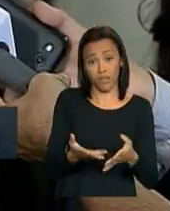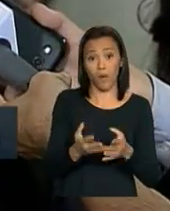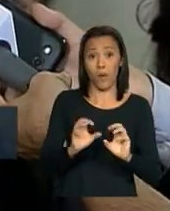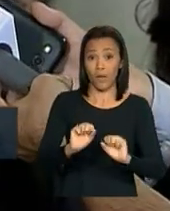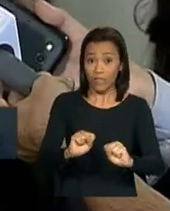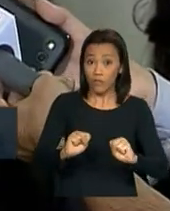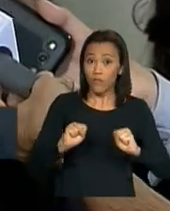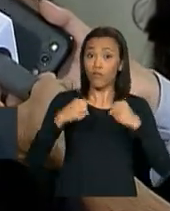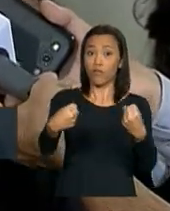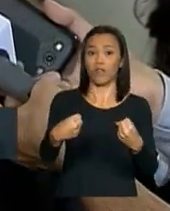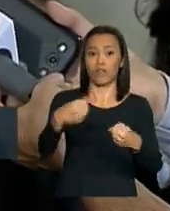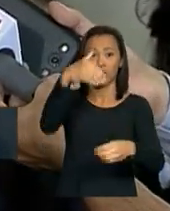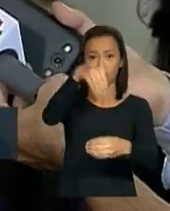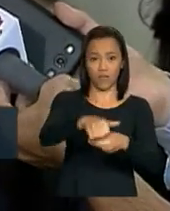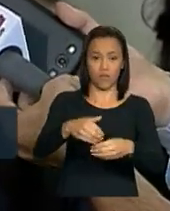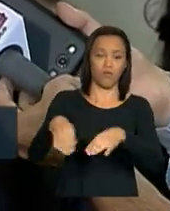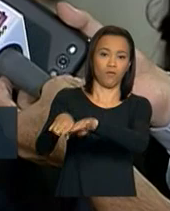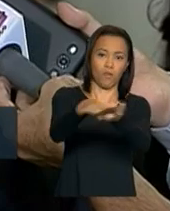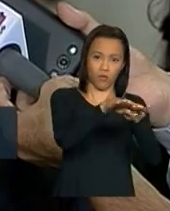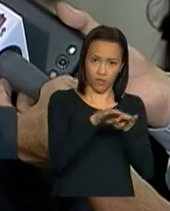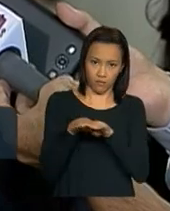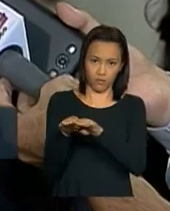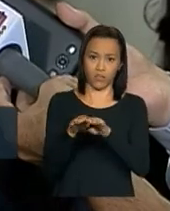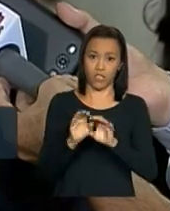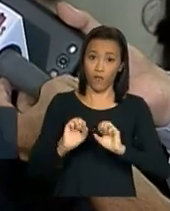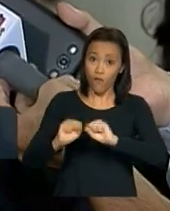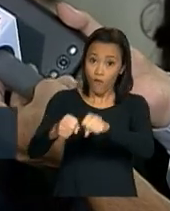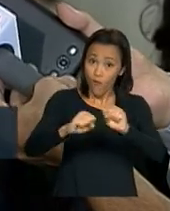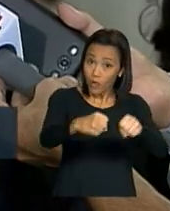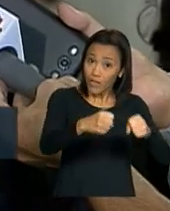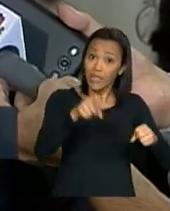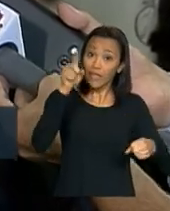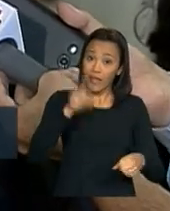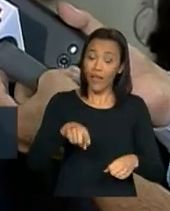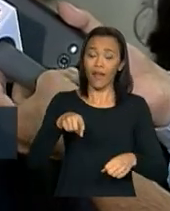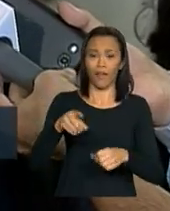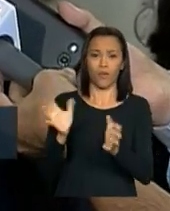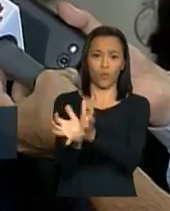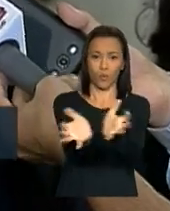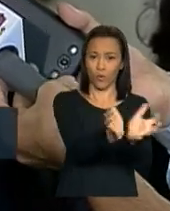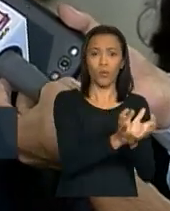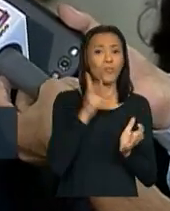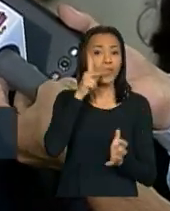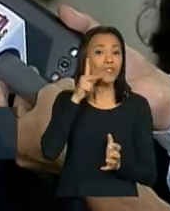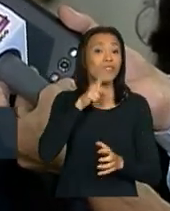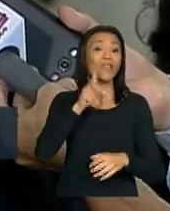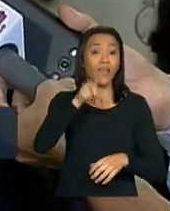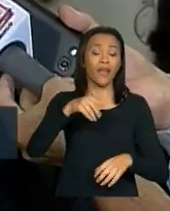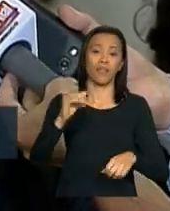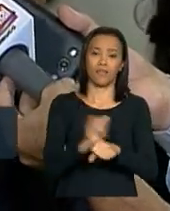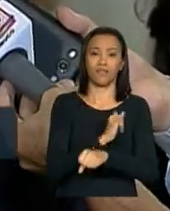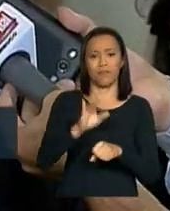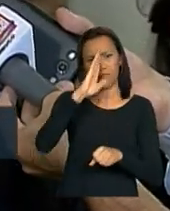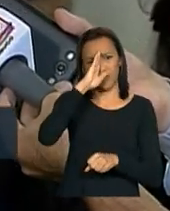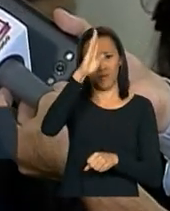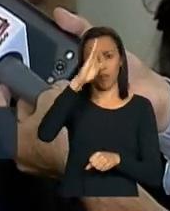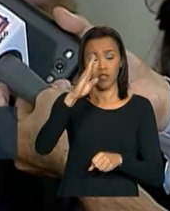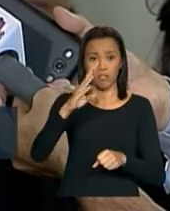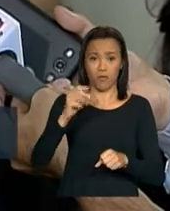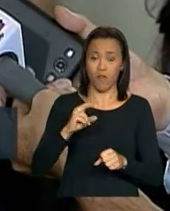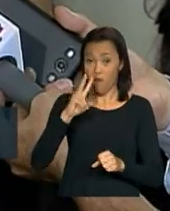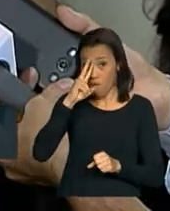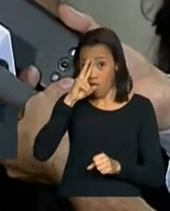fortalecer os partidos, porque os partidos são as ferramentas fundamentais para a existência da democracia. Partido